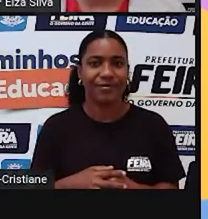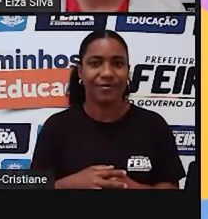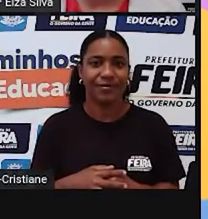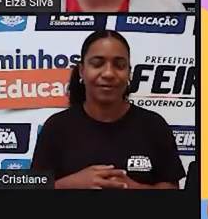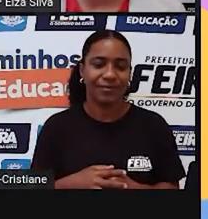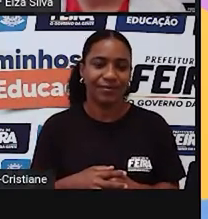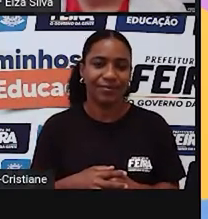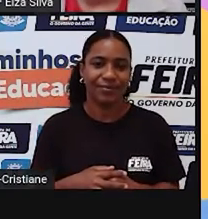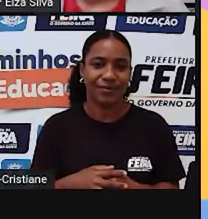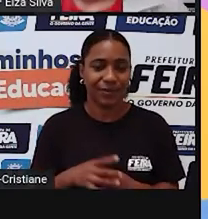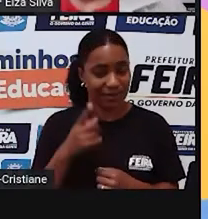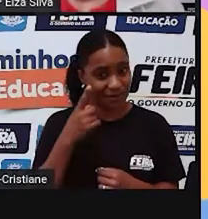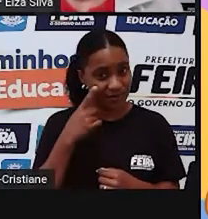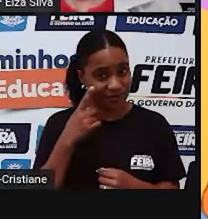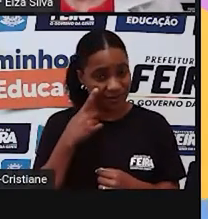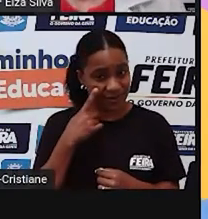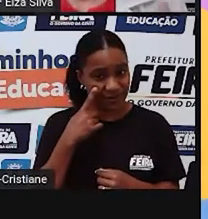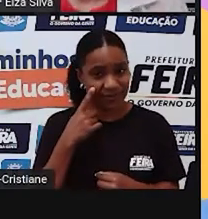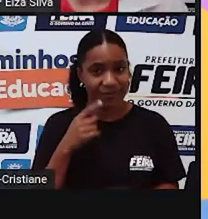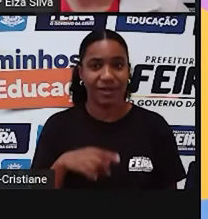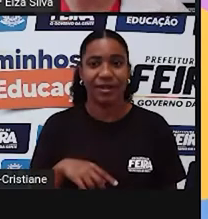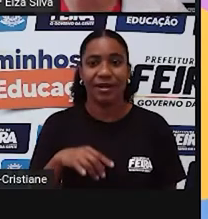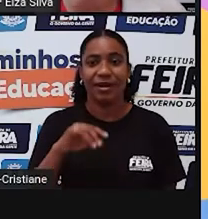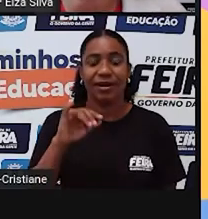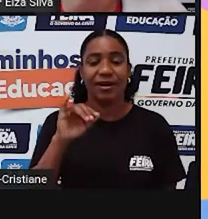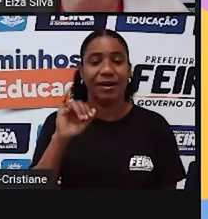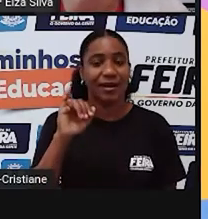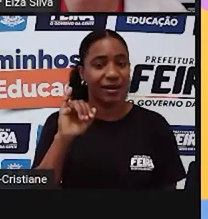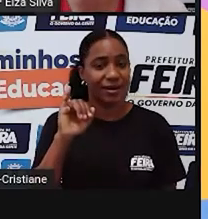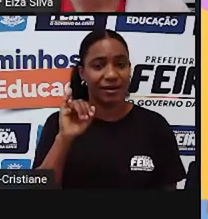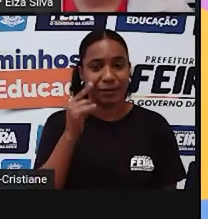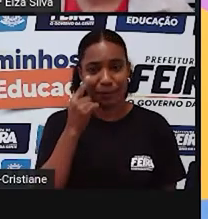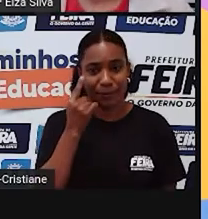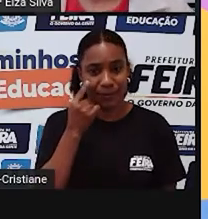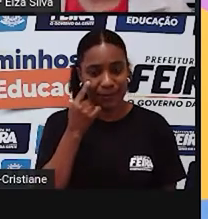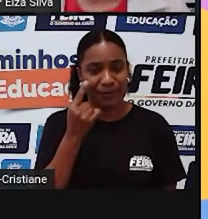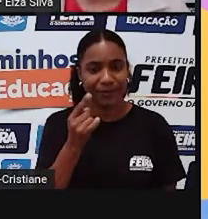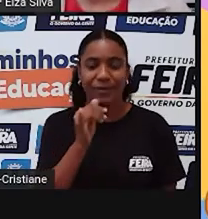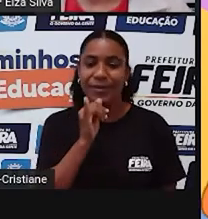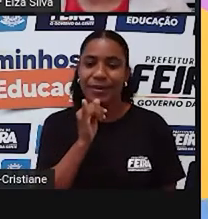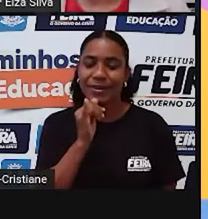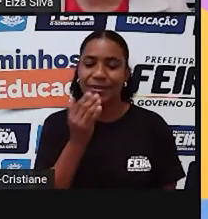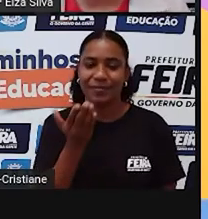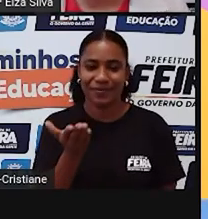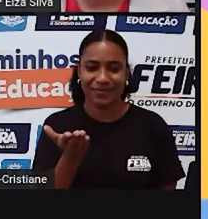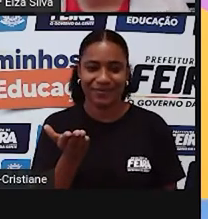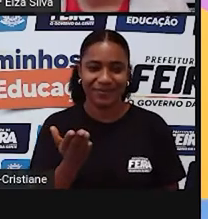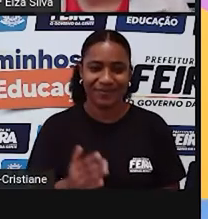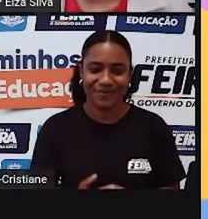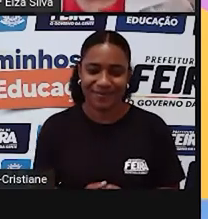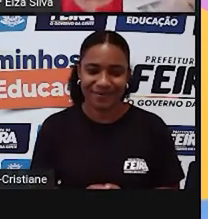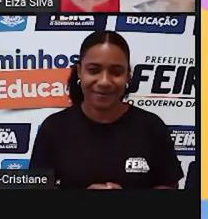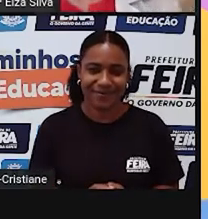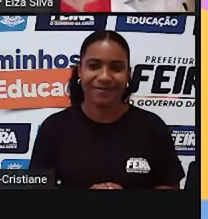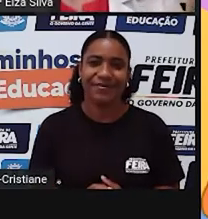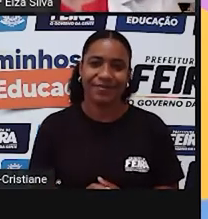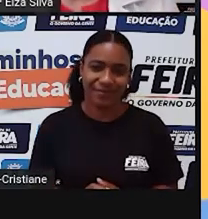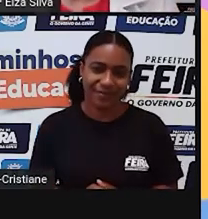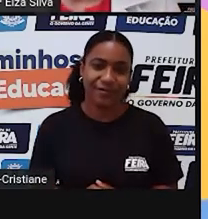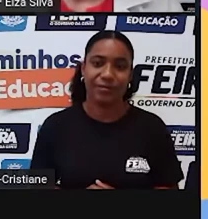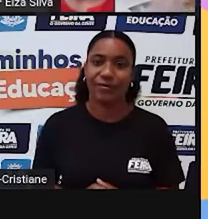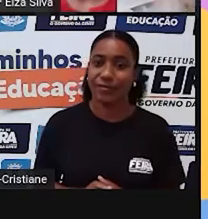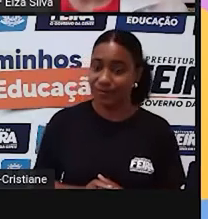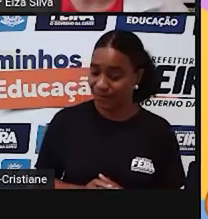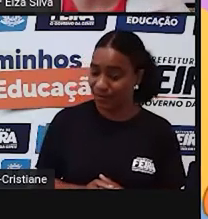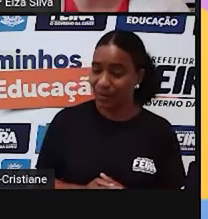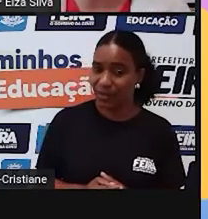example, he was born in 1991. Então, ele